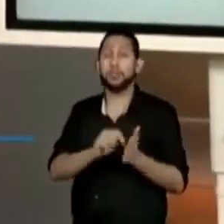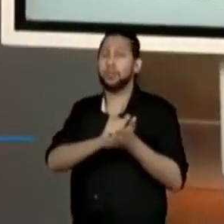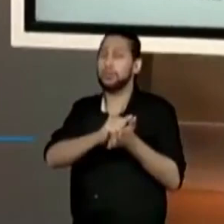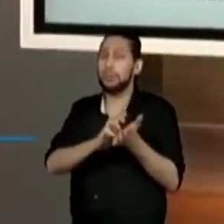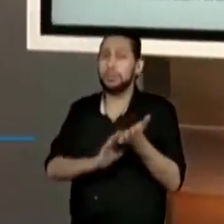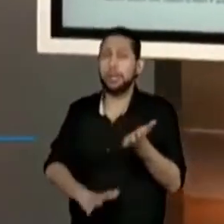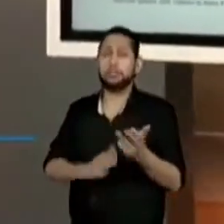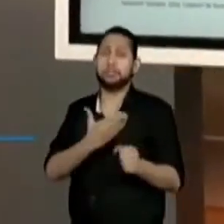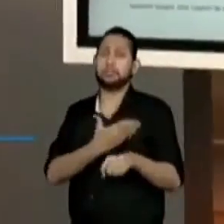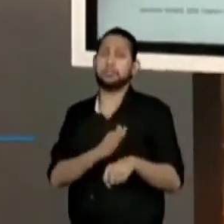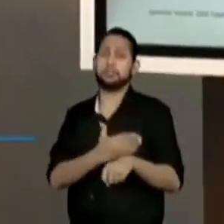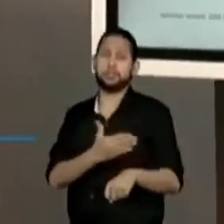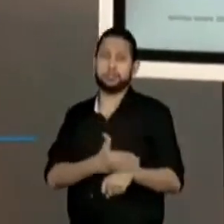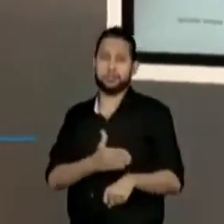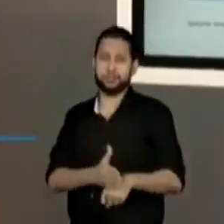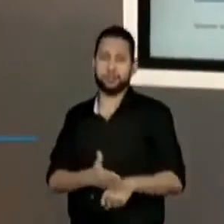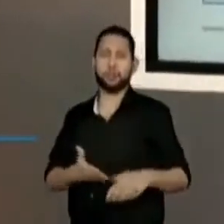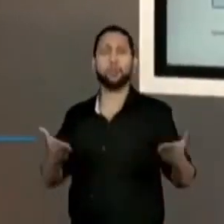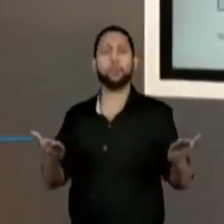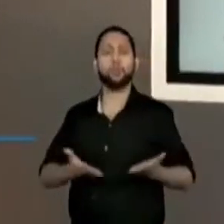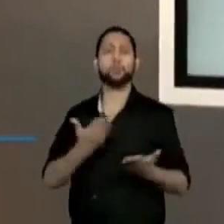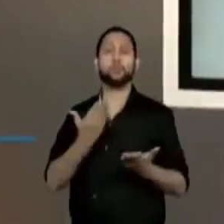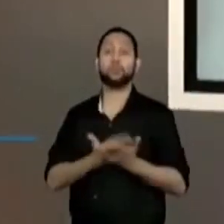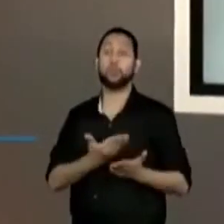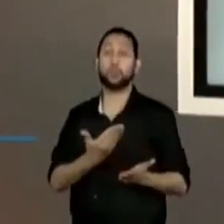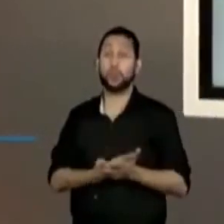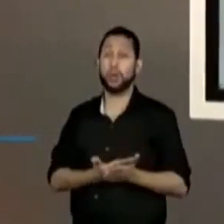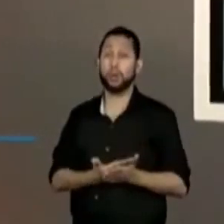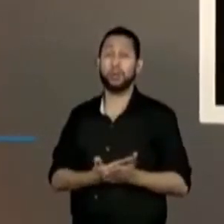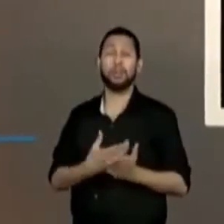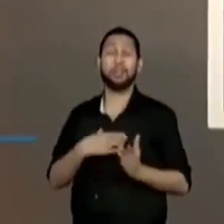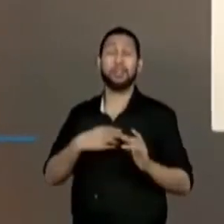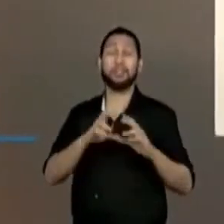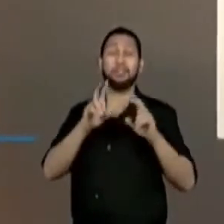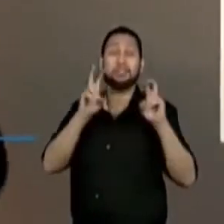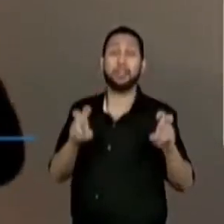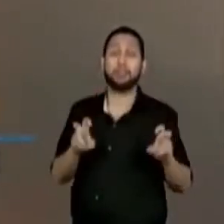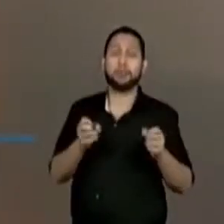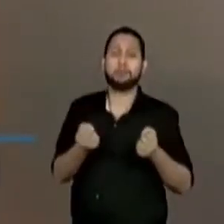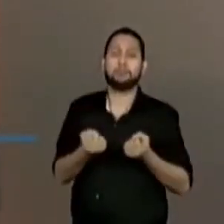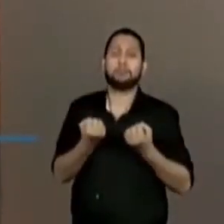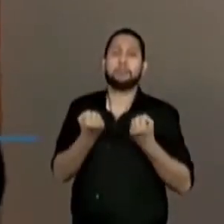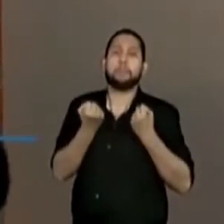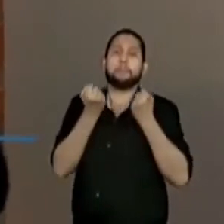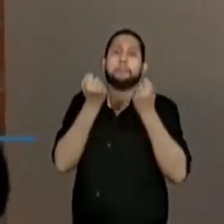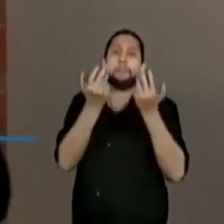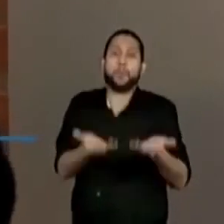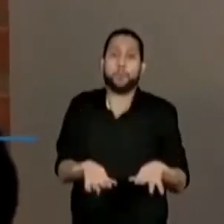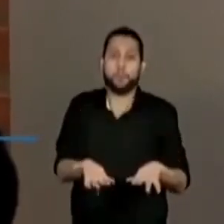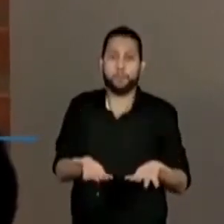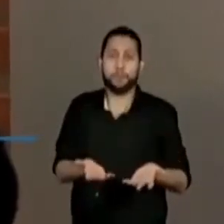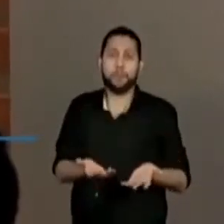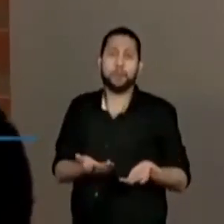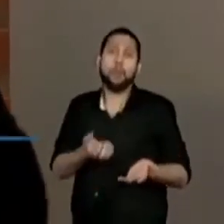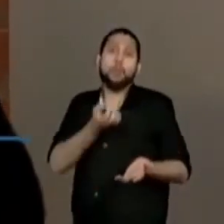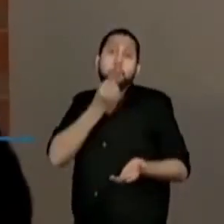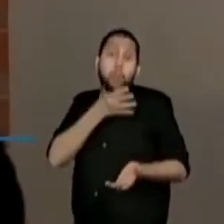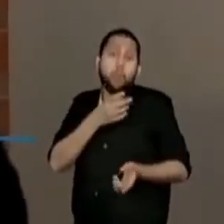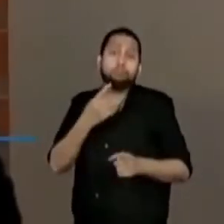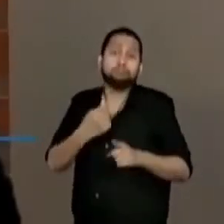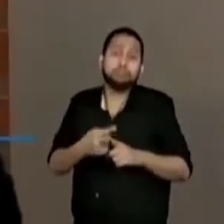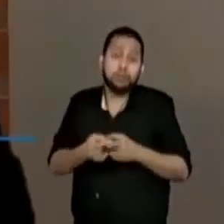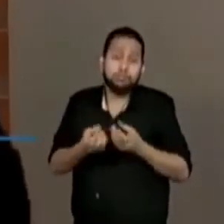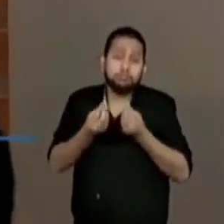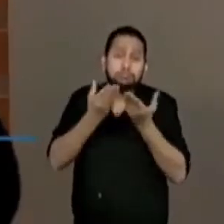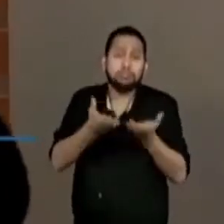atividades e no caso essa aula tinha muito conteúdo então para não deixar o aluno e sem fazer